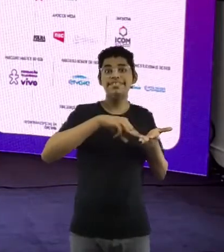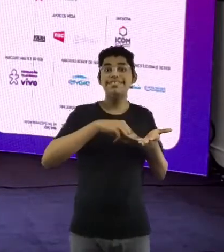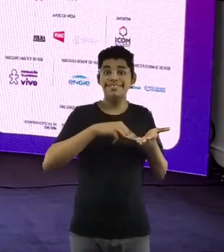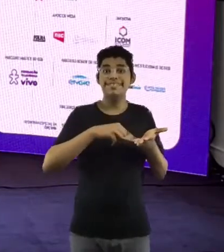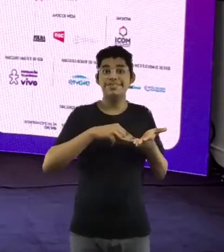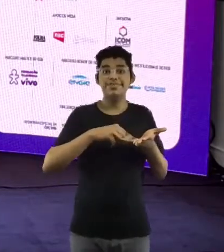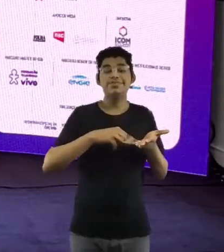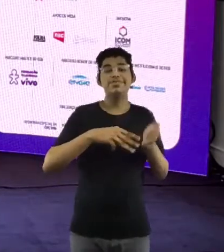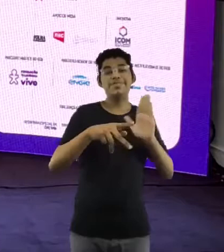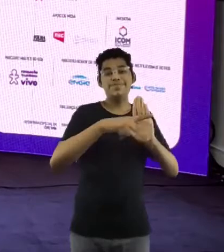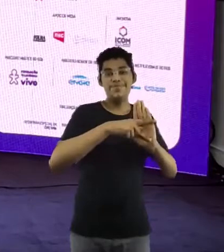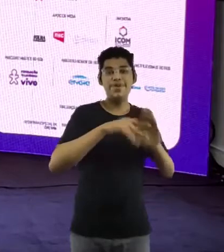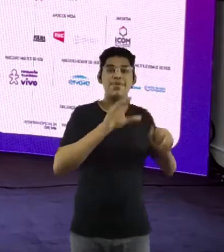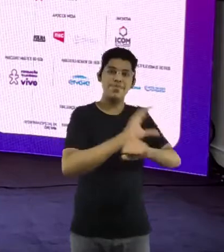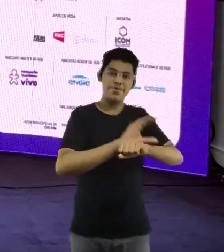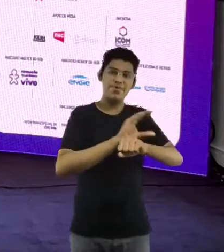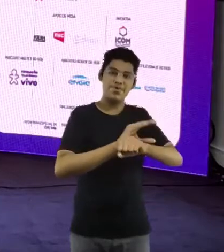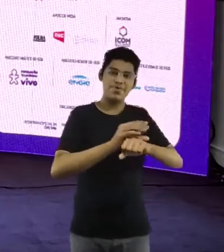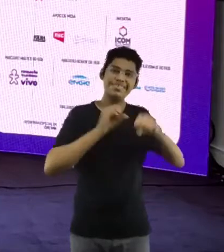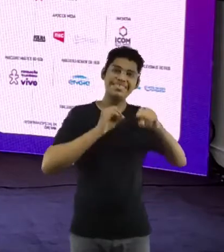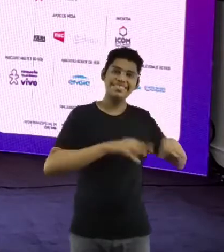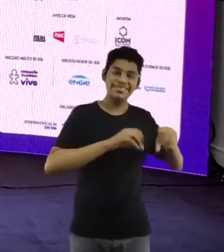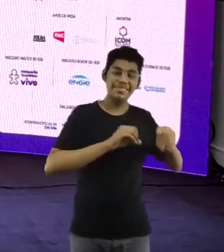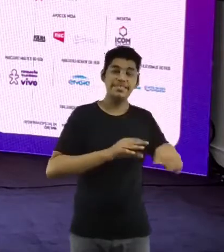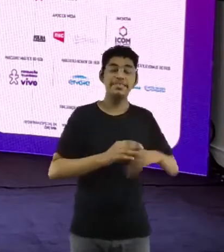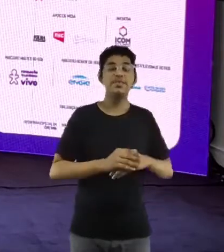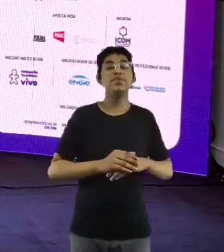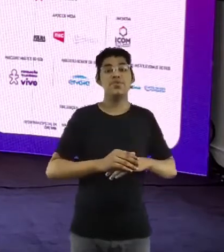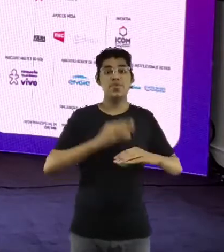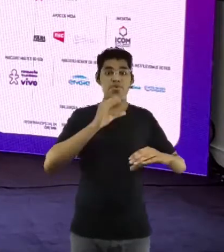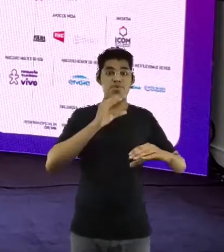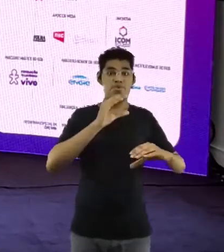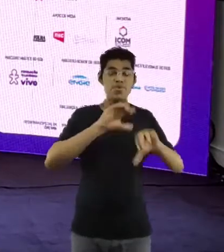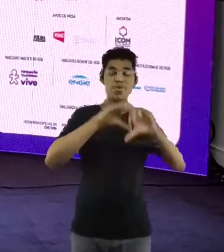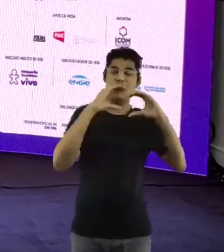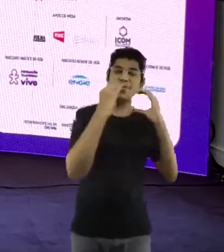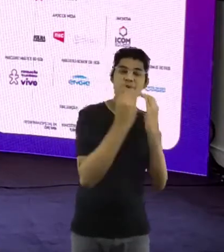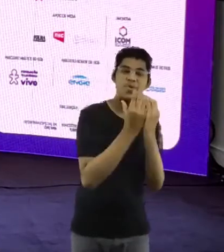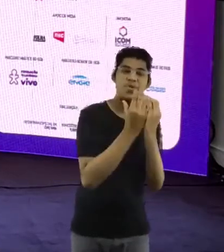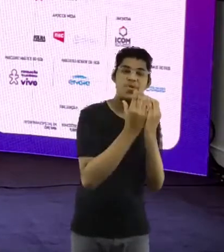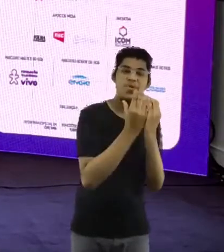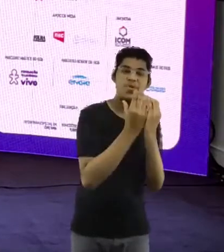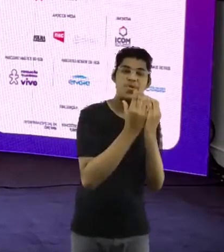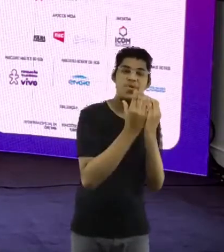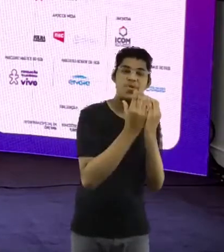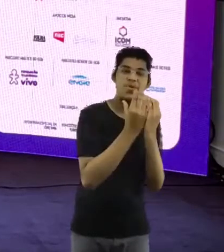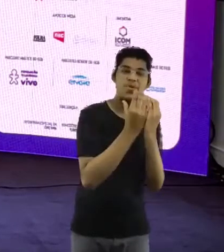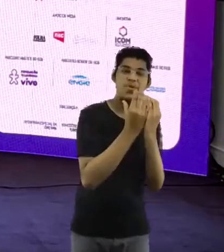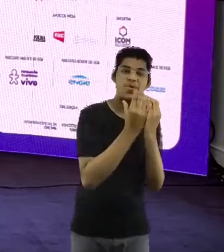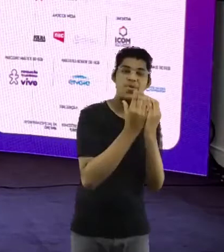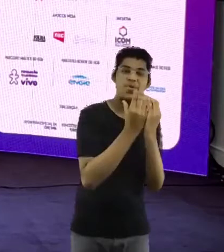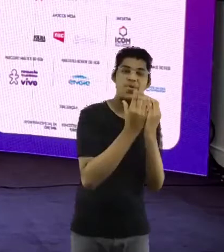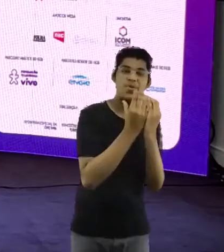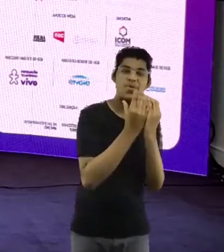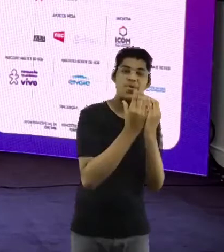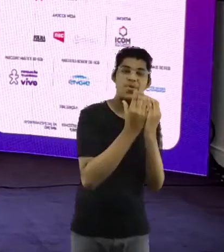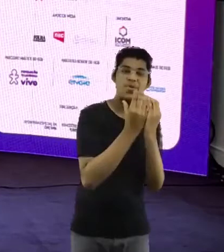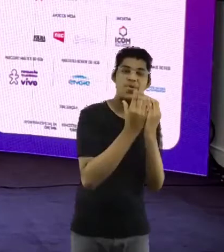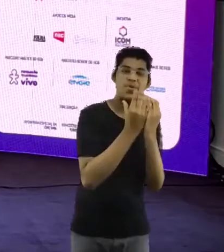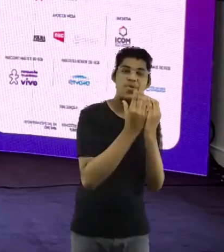com uma comunidade maravilhosa que nos assiste, que participa e que construiu isso por 3 anos.